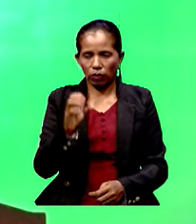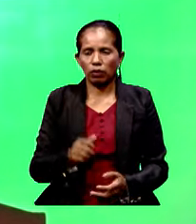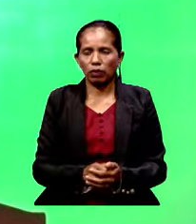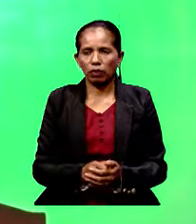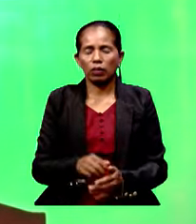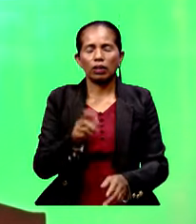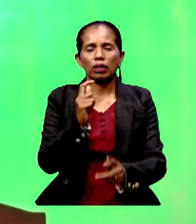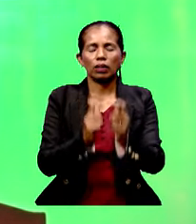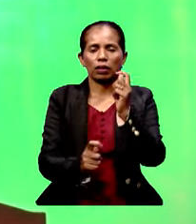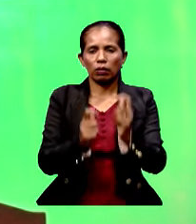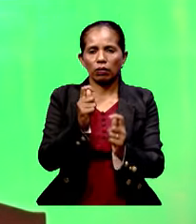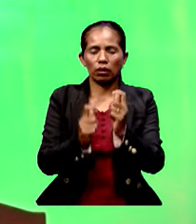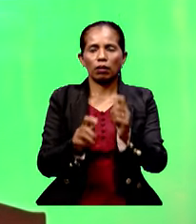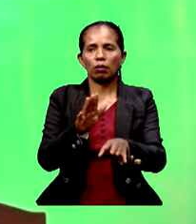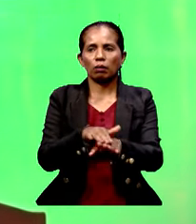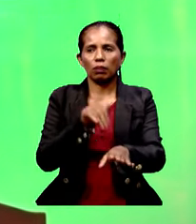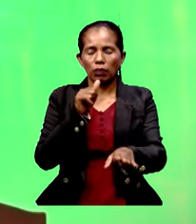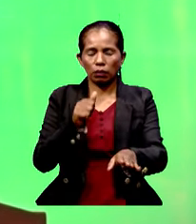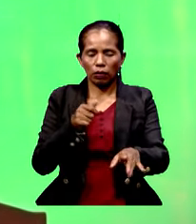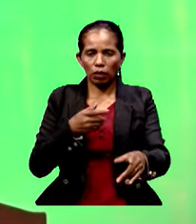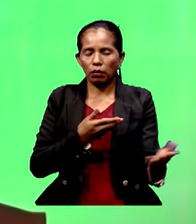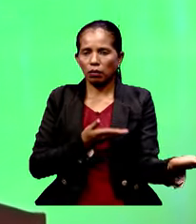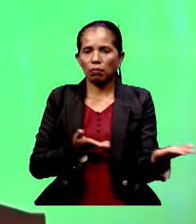Tribunal Bolona a tua cadeia,